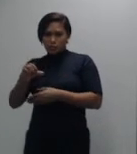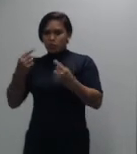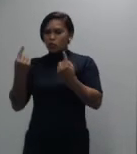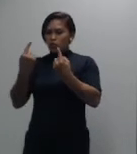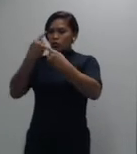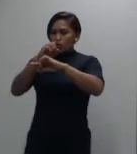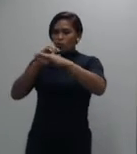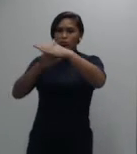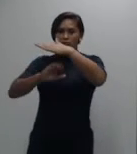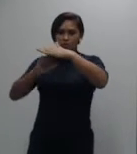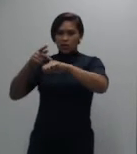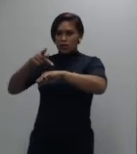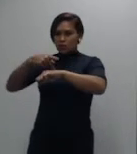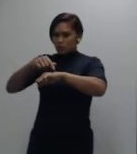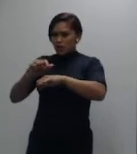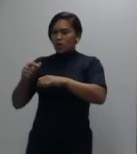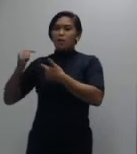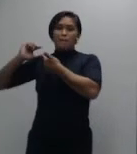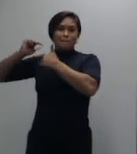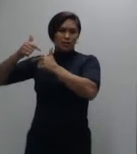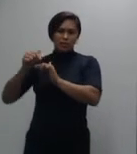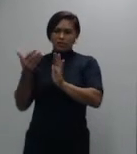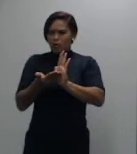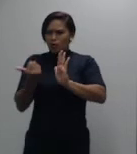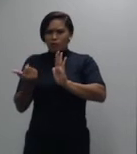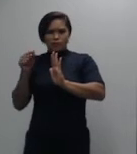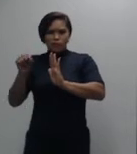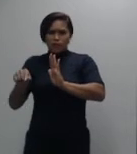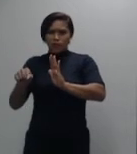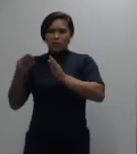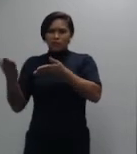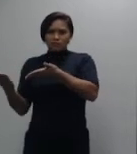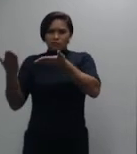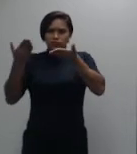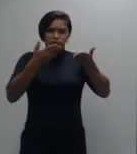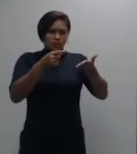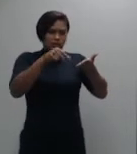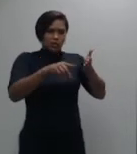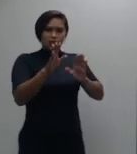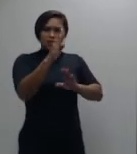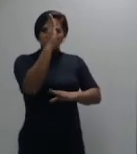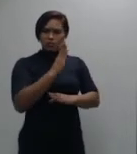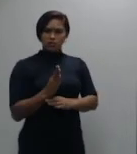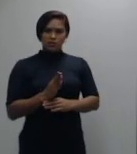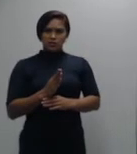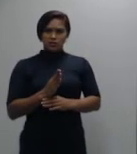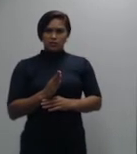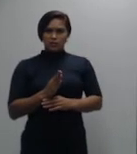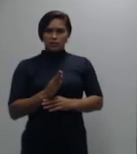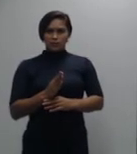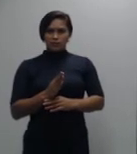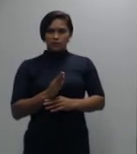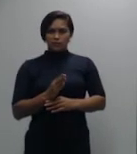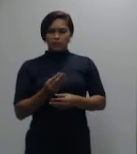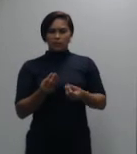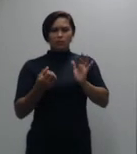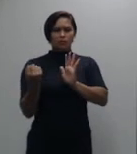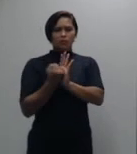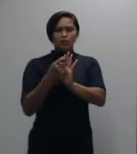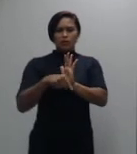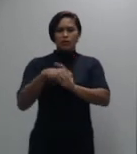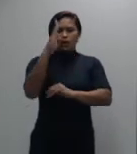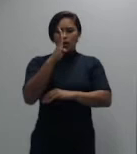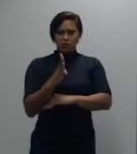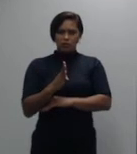empresa que é estrangeira tem patrimônio fora passo trazendo para cá para homologar no